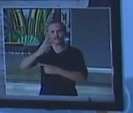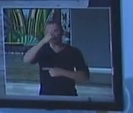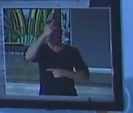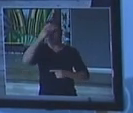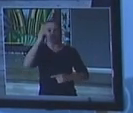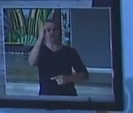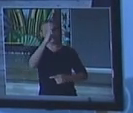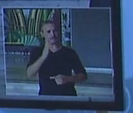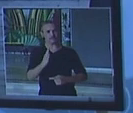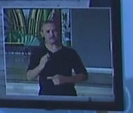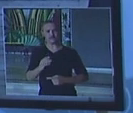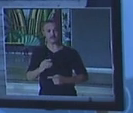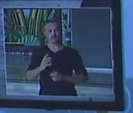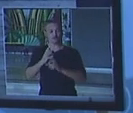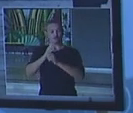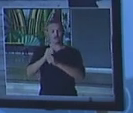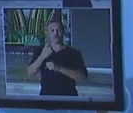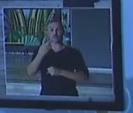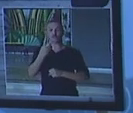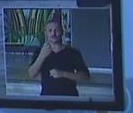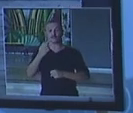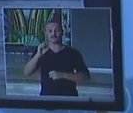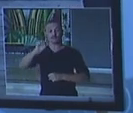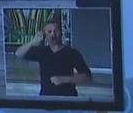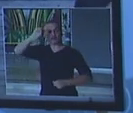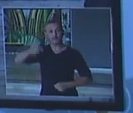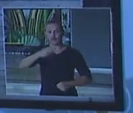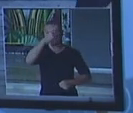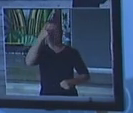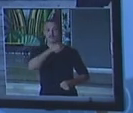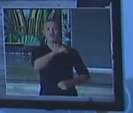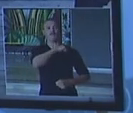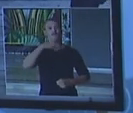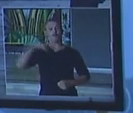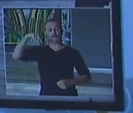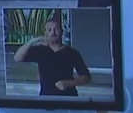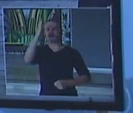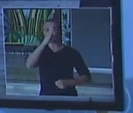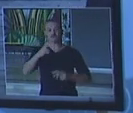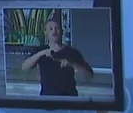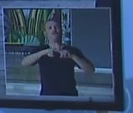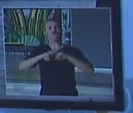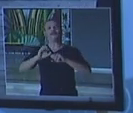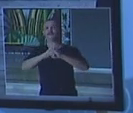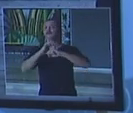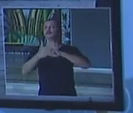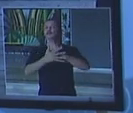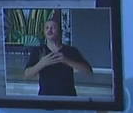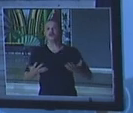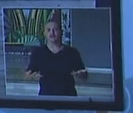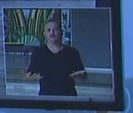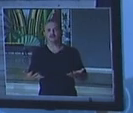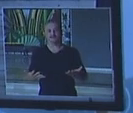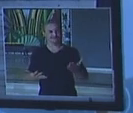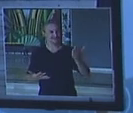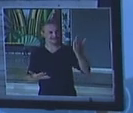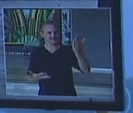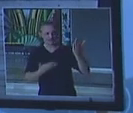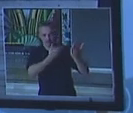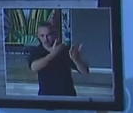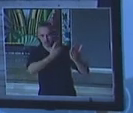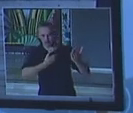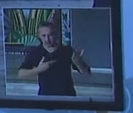3 milhões e 300 mil doses da vacina do Instituto Butantan para o Ministério da Saúde. E reforçando que ao longo dessa semana